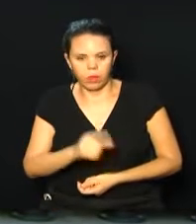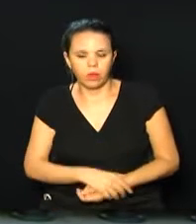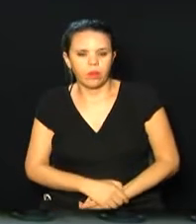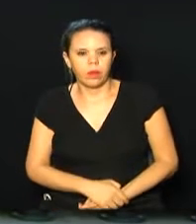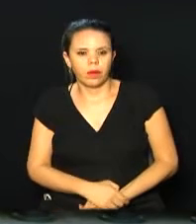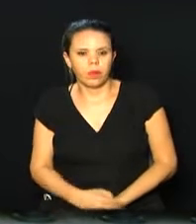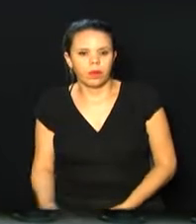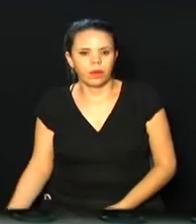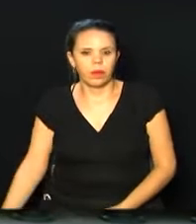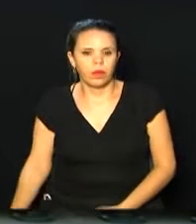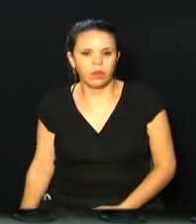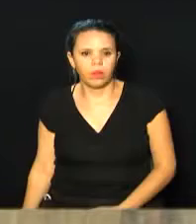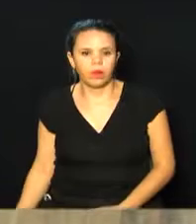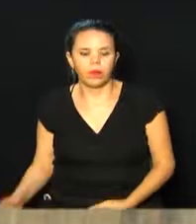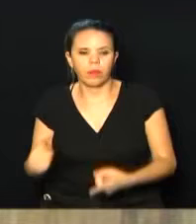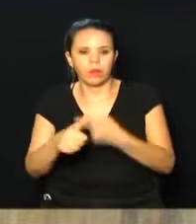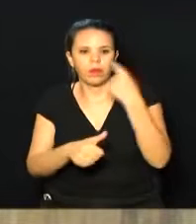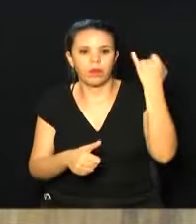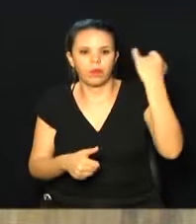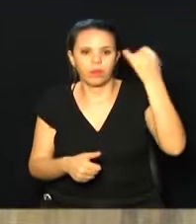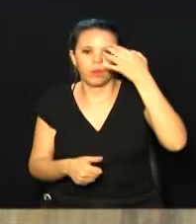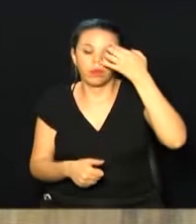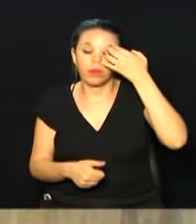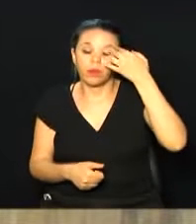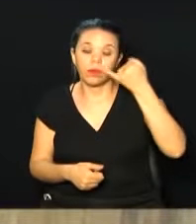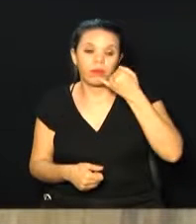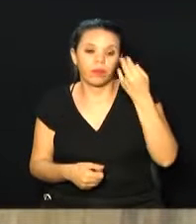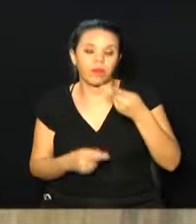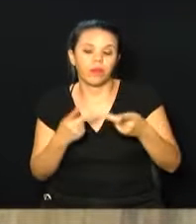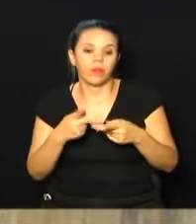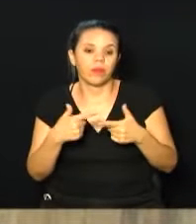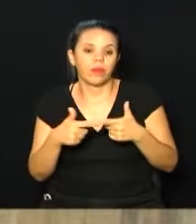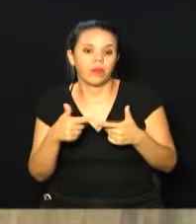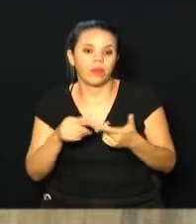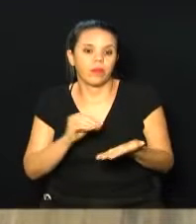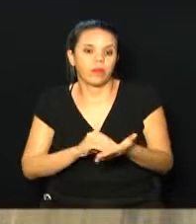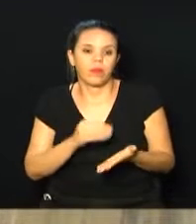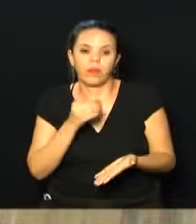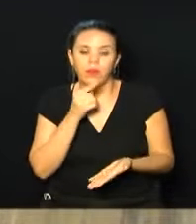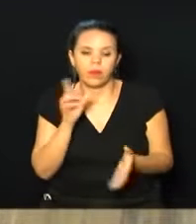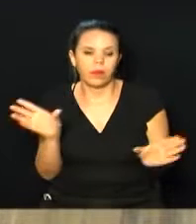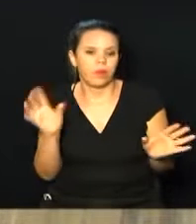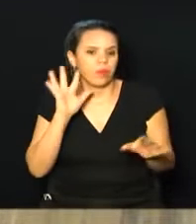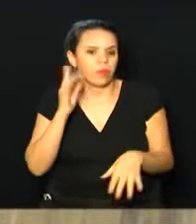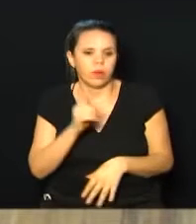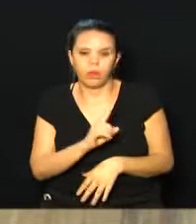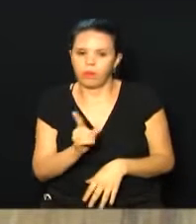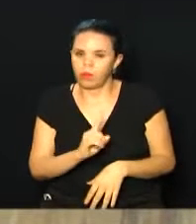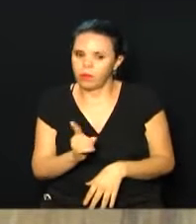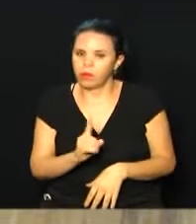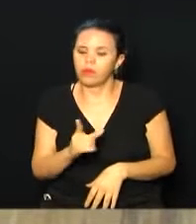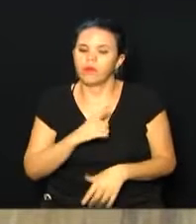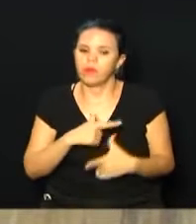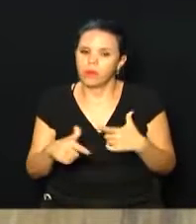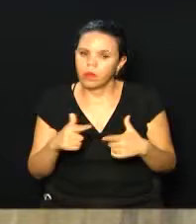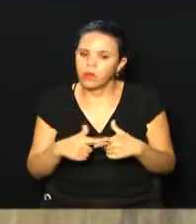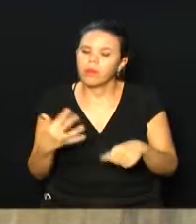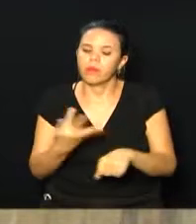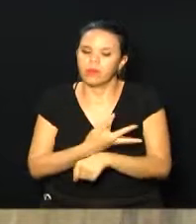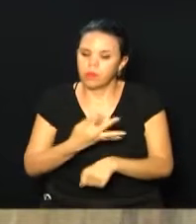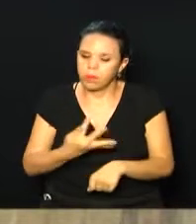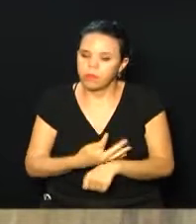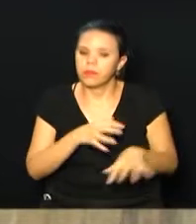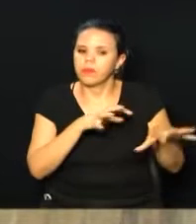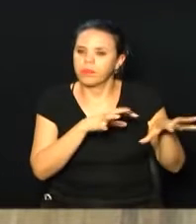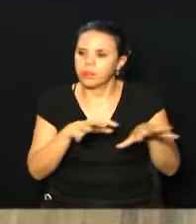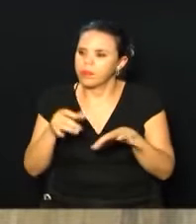Vereador. Primeiro, é importante dizer que a crise hídrica não está resolvida, tá certo? Nós estamos tendo esses momentos de